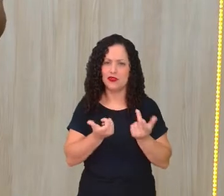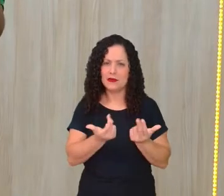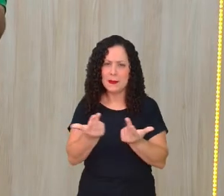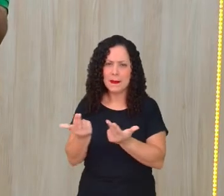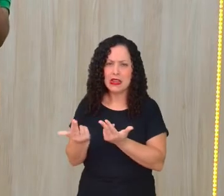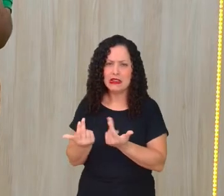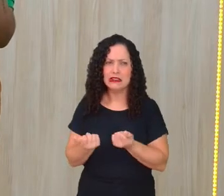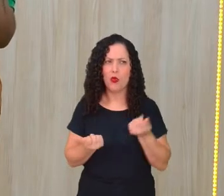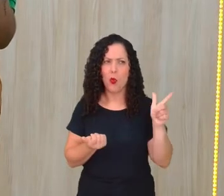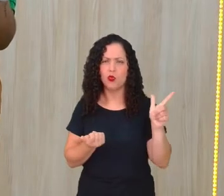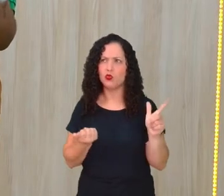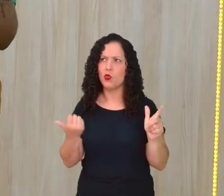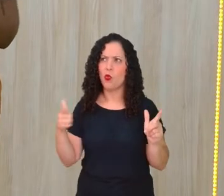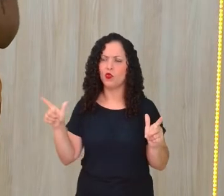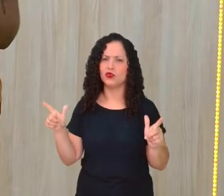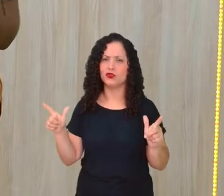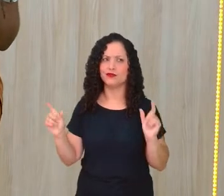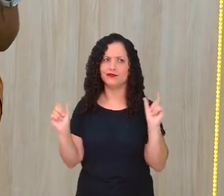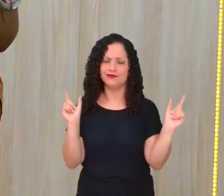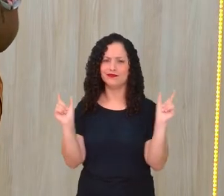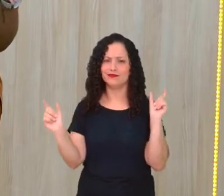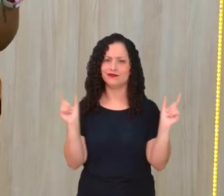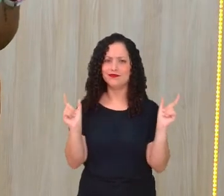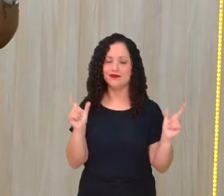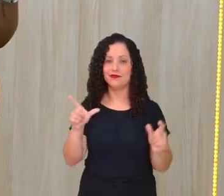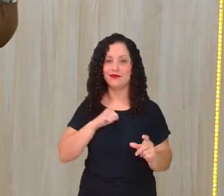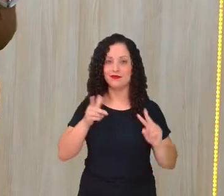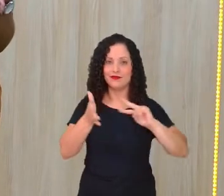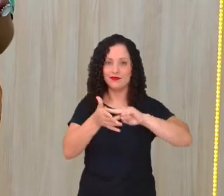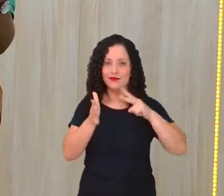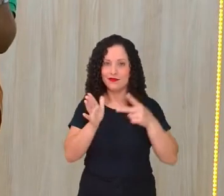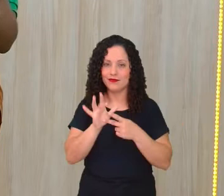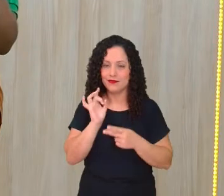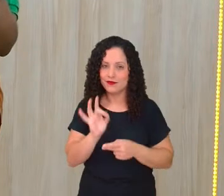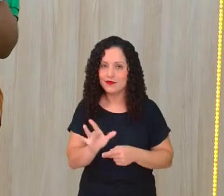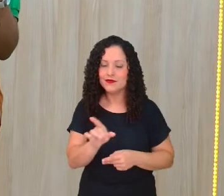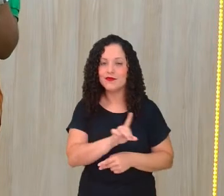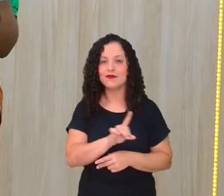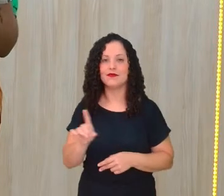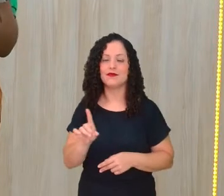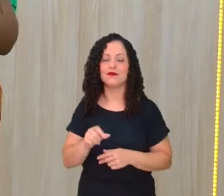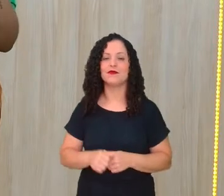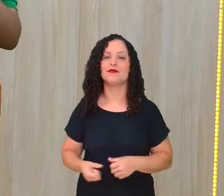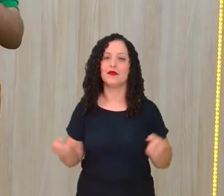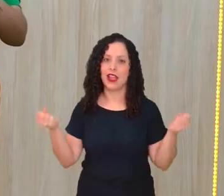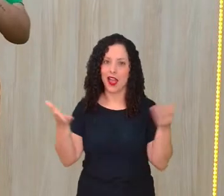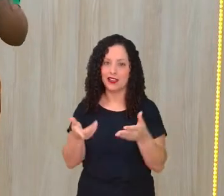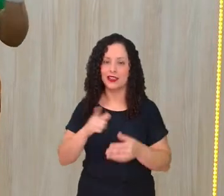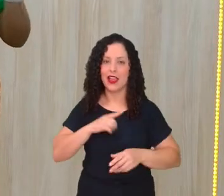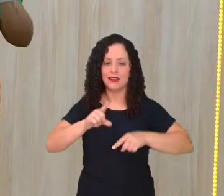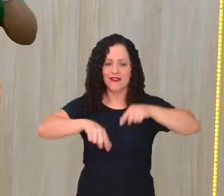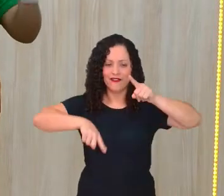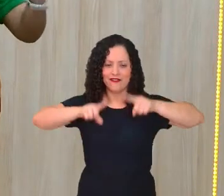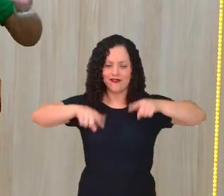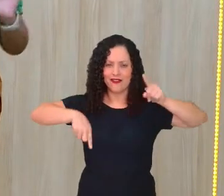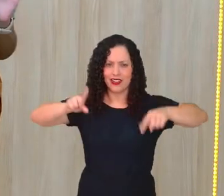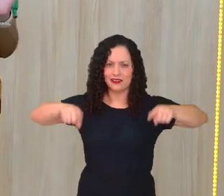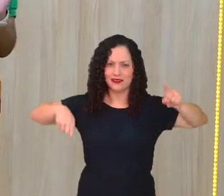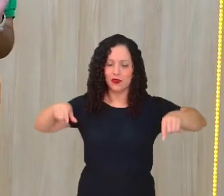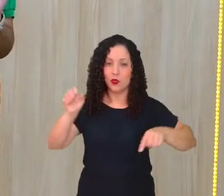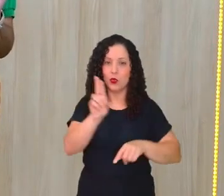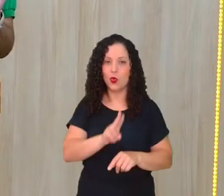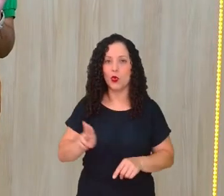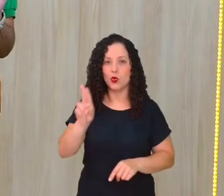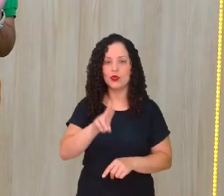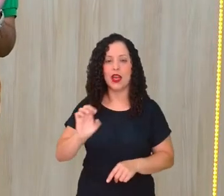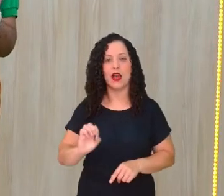eles não necessariamente têm um significado só, um uso só. E é por isso que há essa variabilidade entre o uso ou não